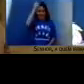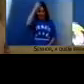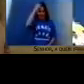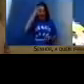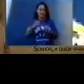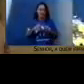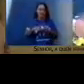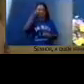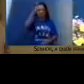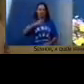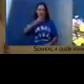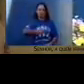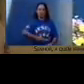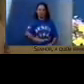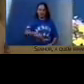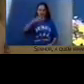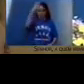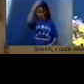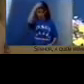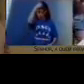é filho do rei é príncipe.